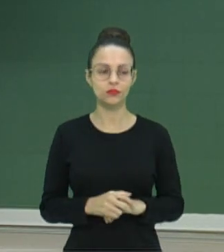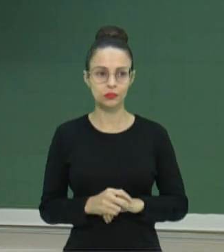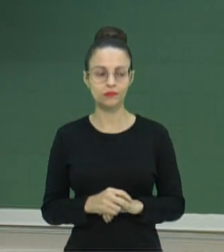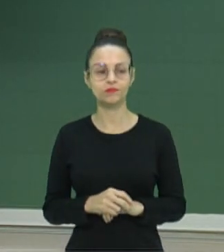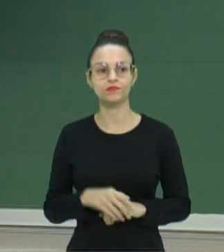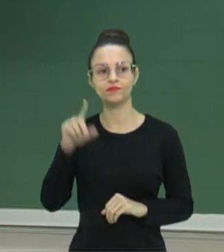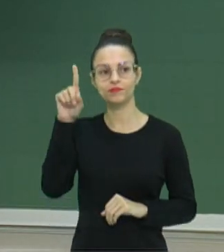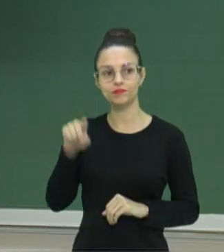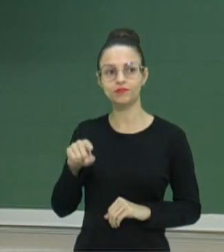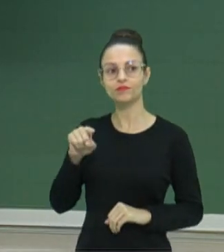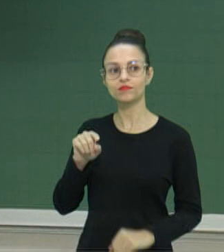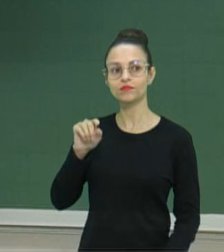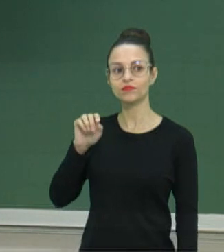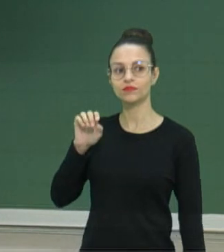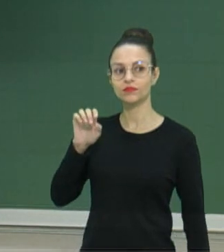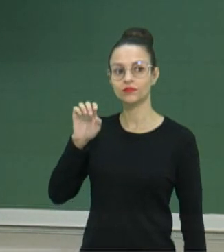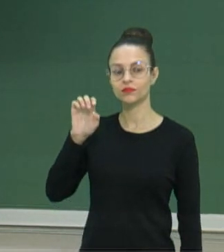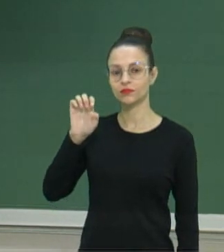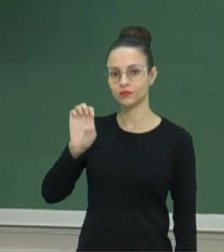que é igual a